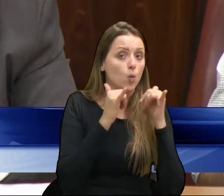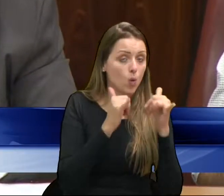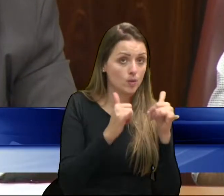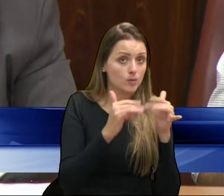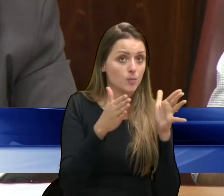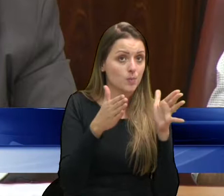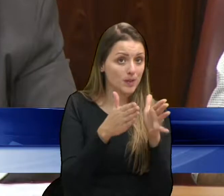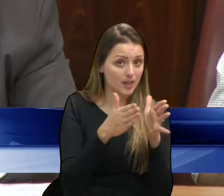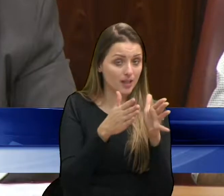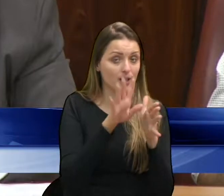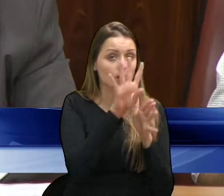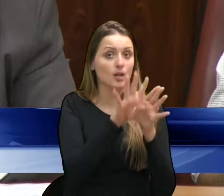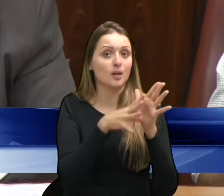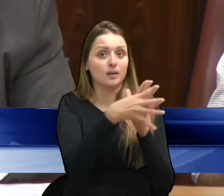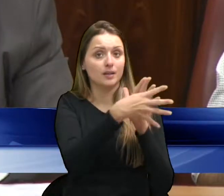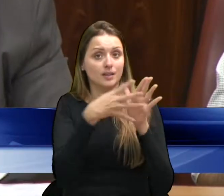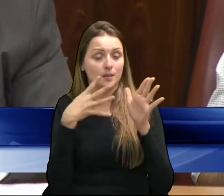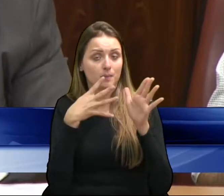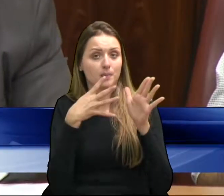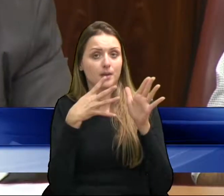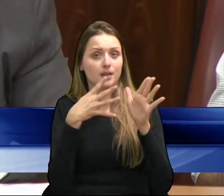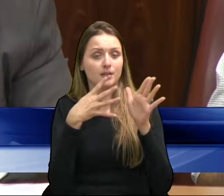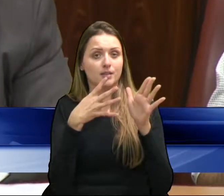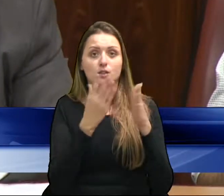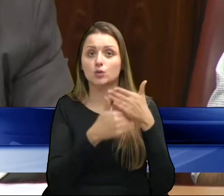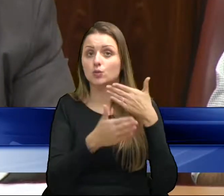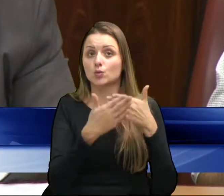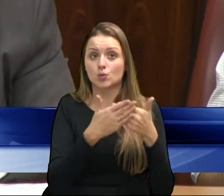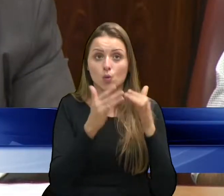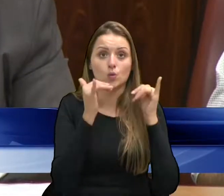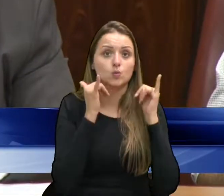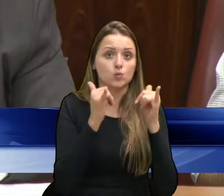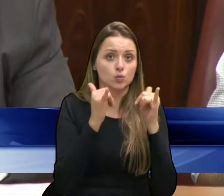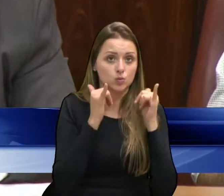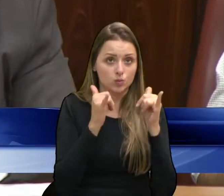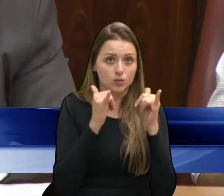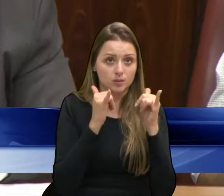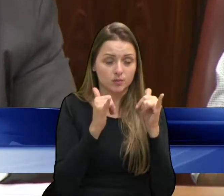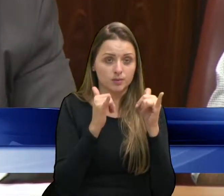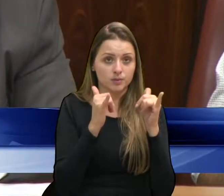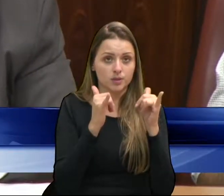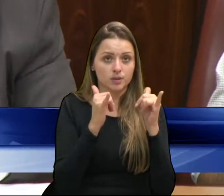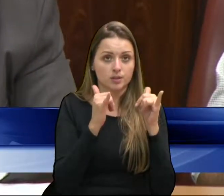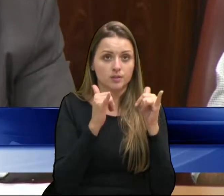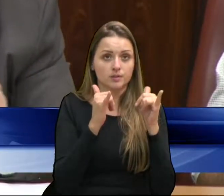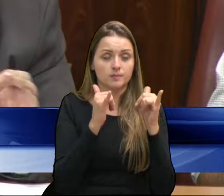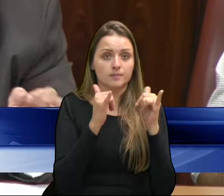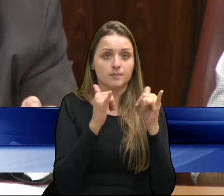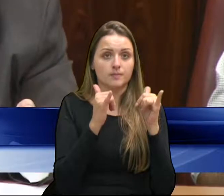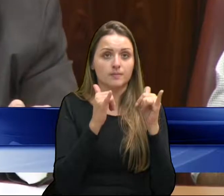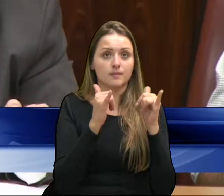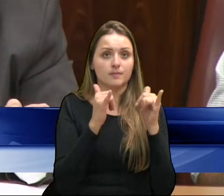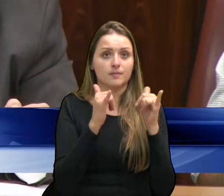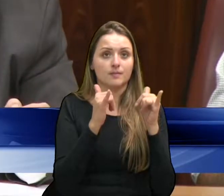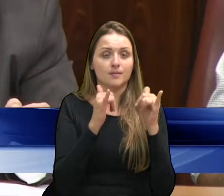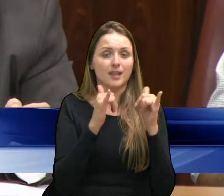elaborada pela planilha GIPOT, todos esses veículos encontram-se em defasagem